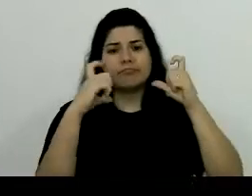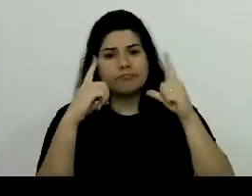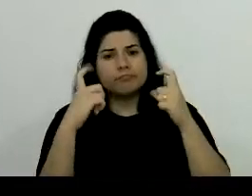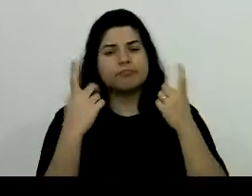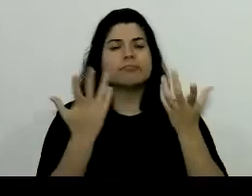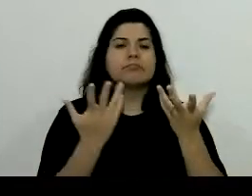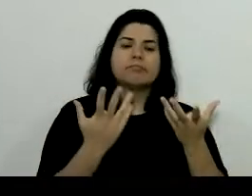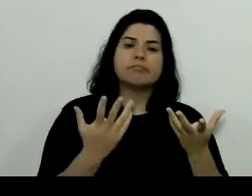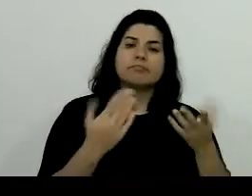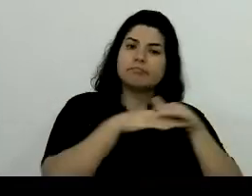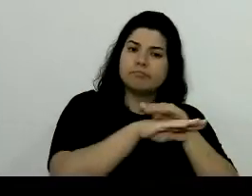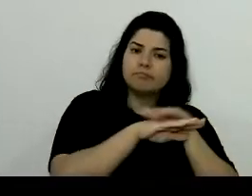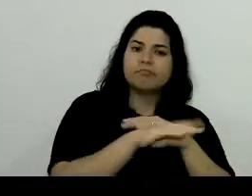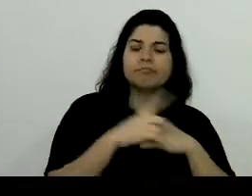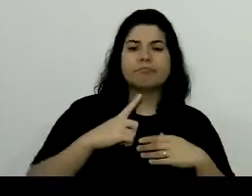né?